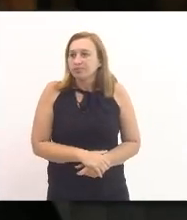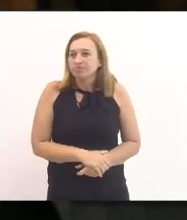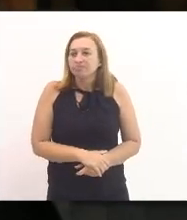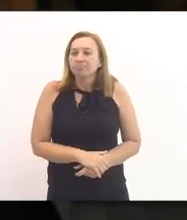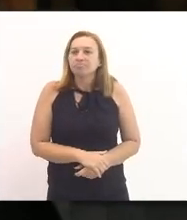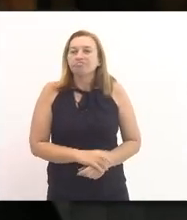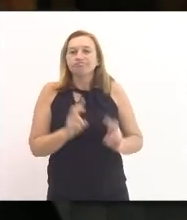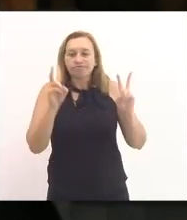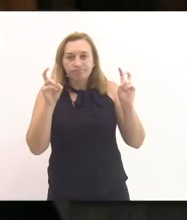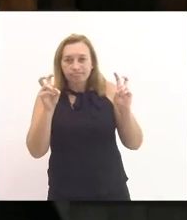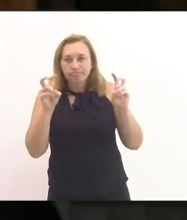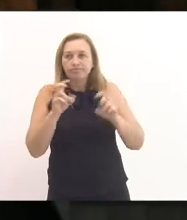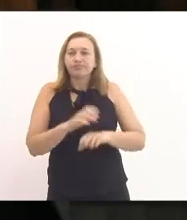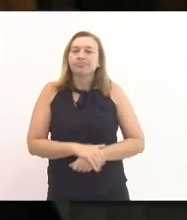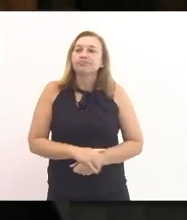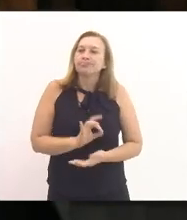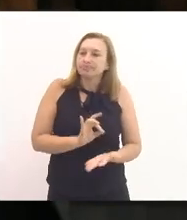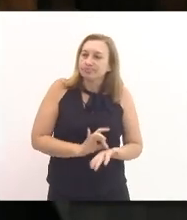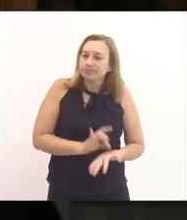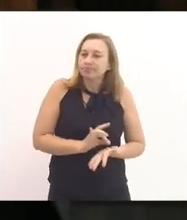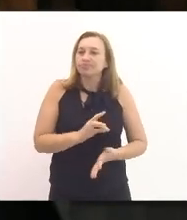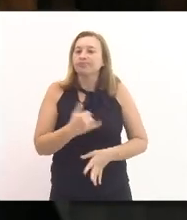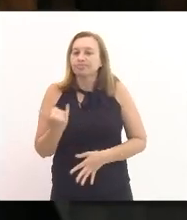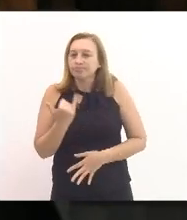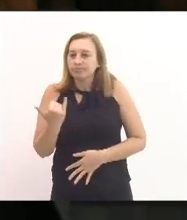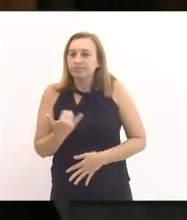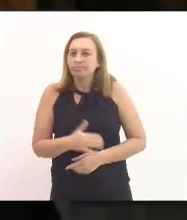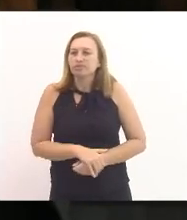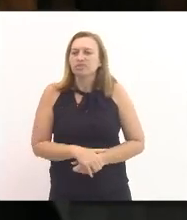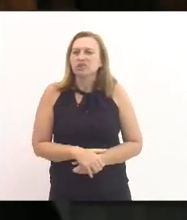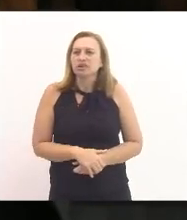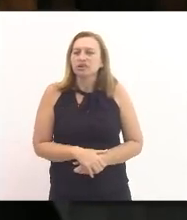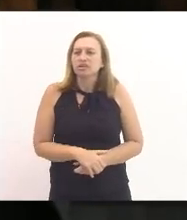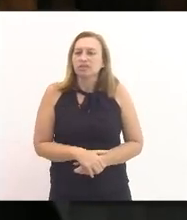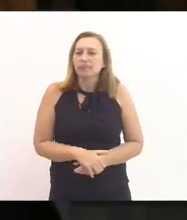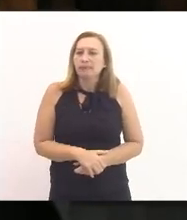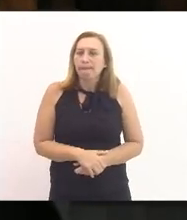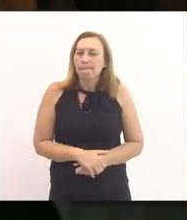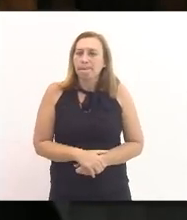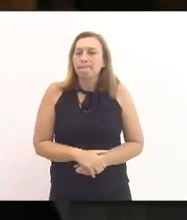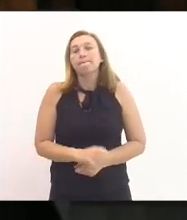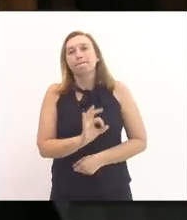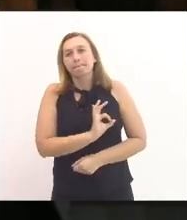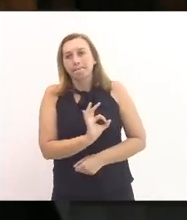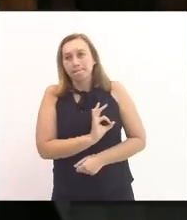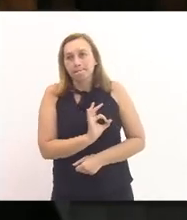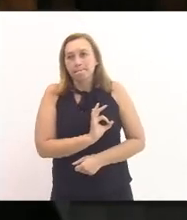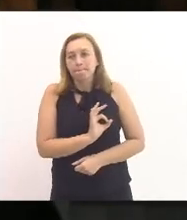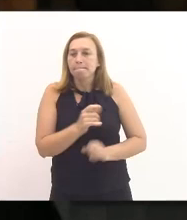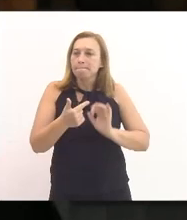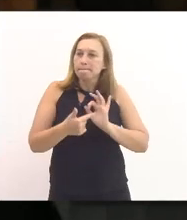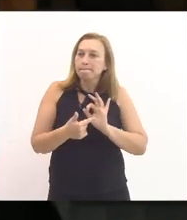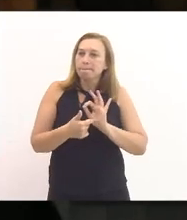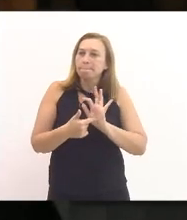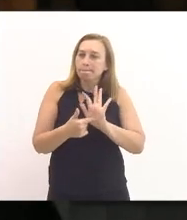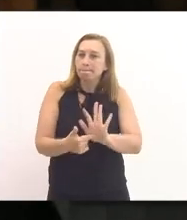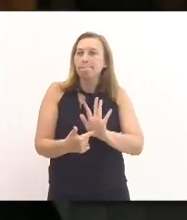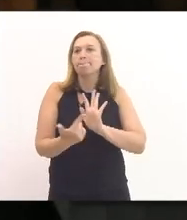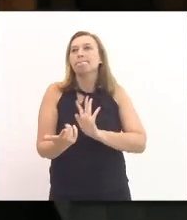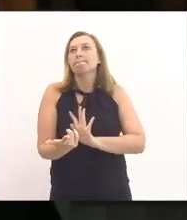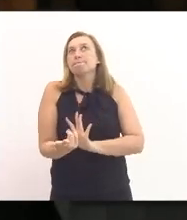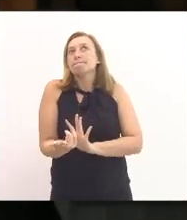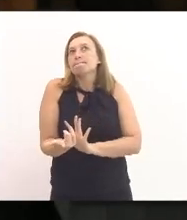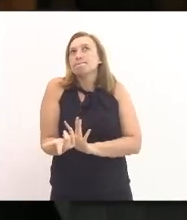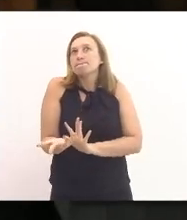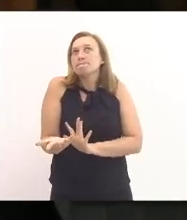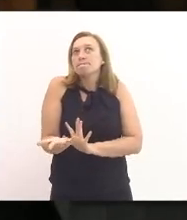naqueles casos né Realmente excepcionais em que o policial tenha se mostrado em